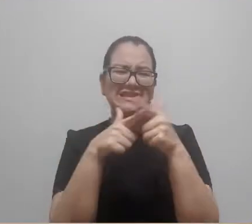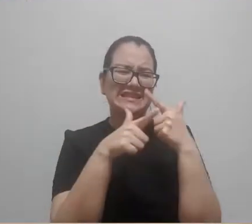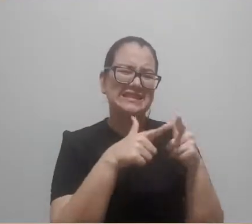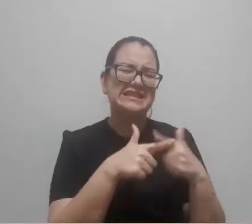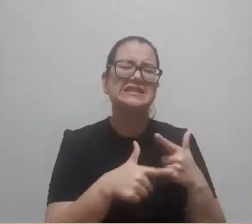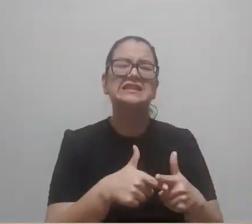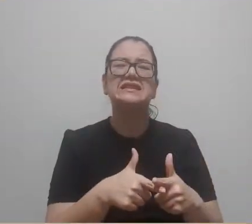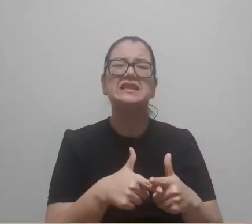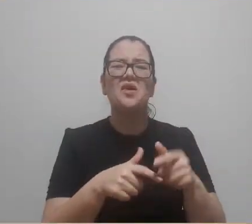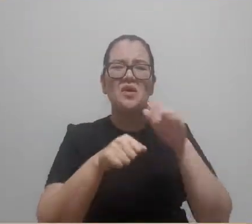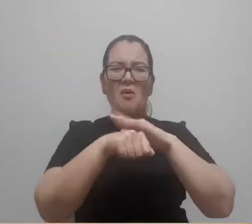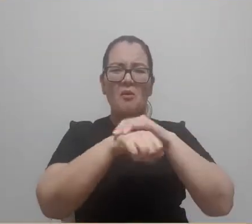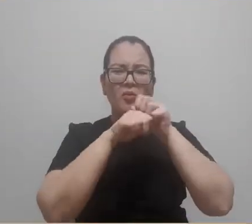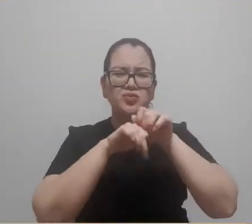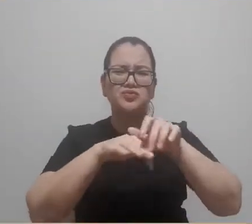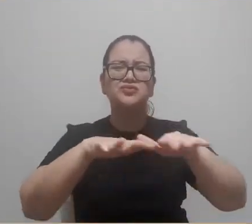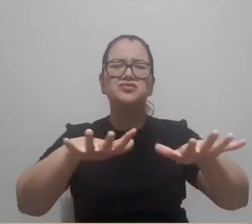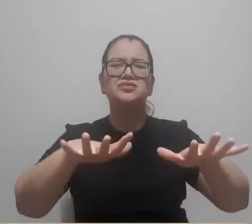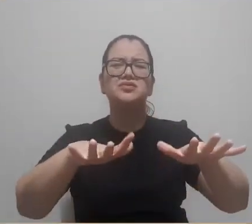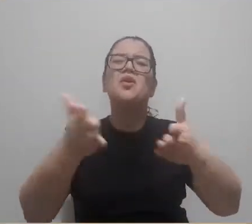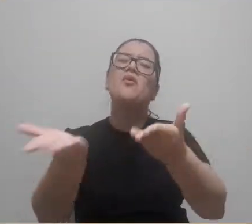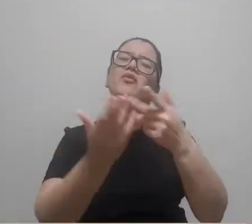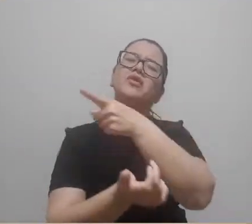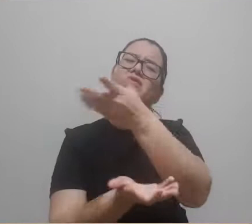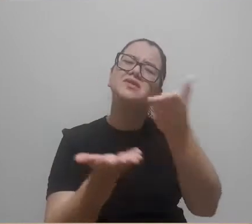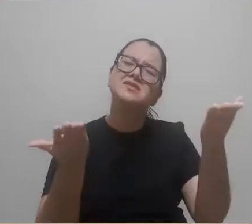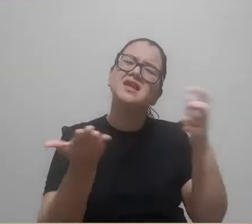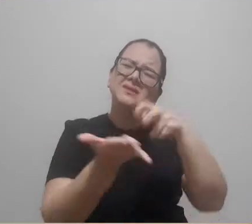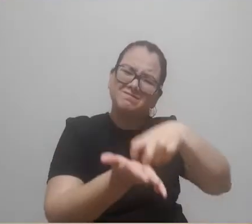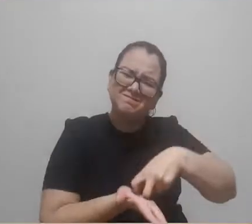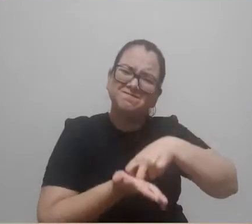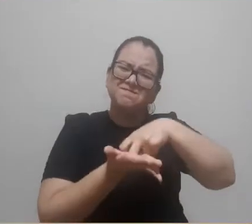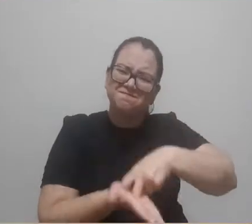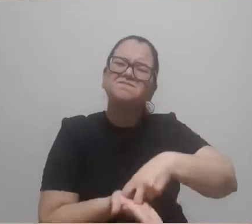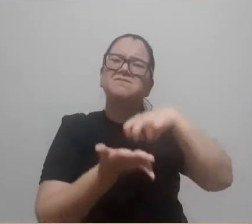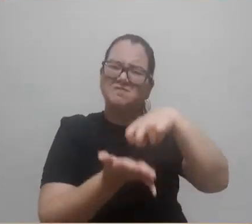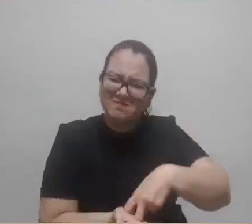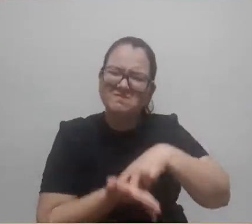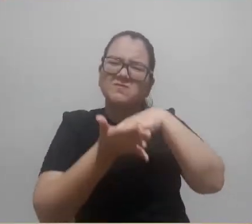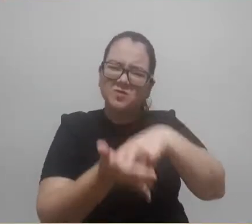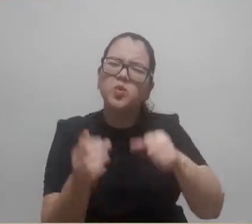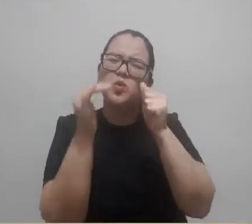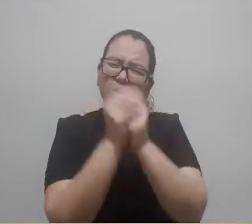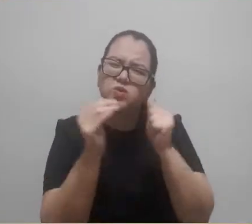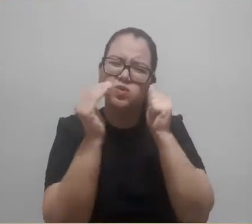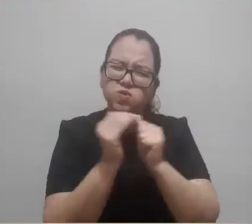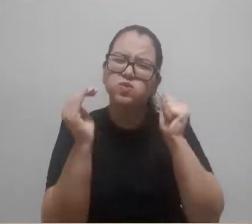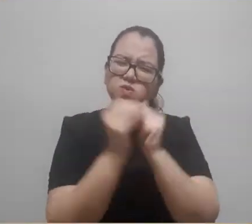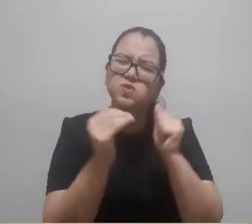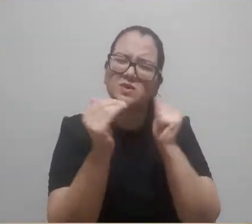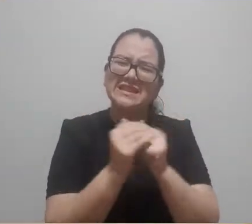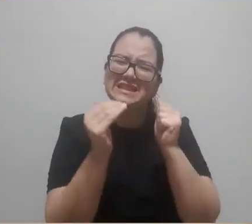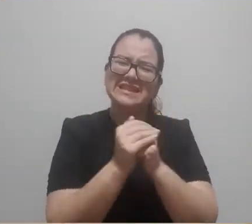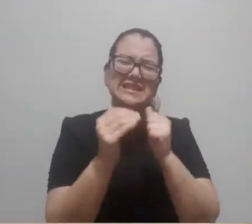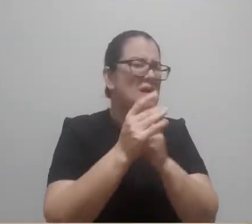nessa situação de pandemia, eu convido você a dobrar os seus joelhos mais ainda, a orar mais ainda, a se